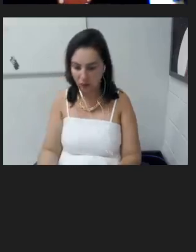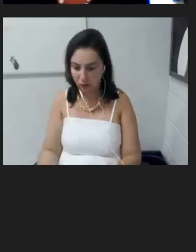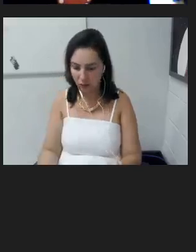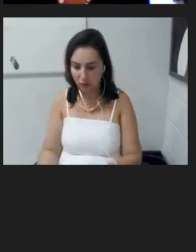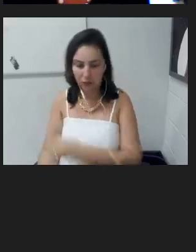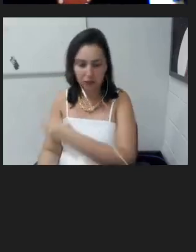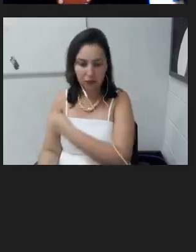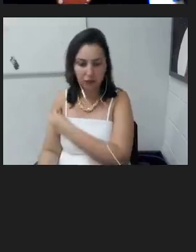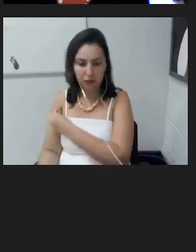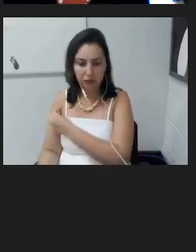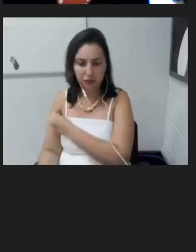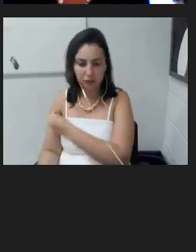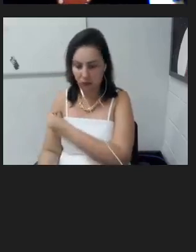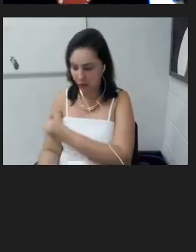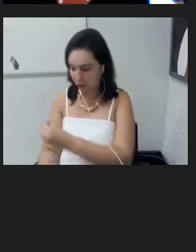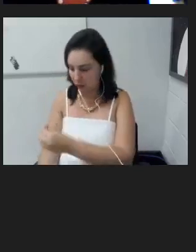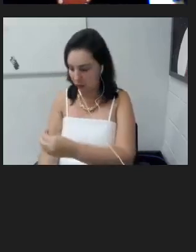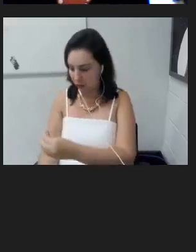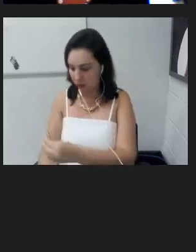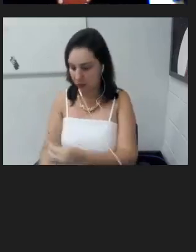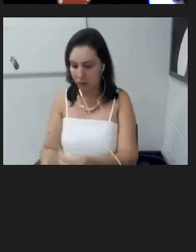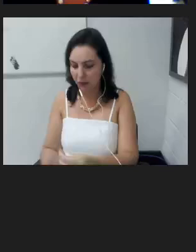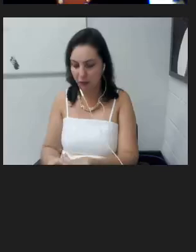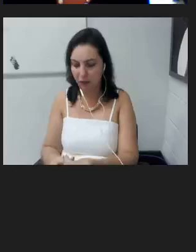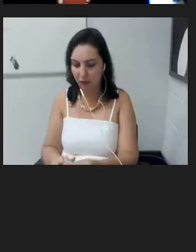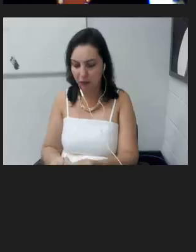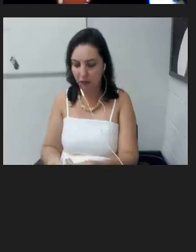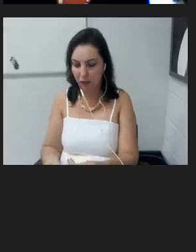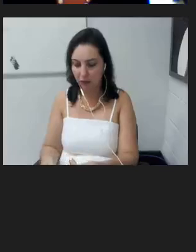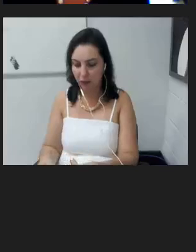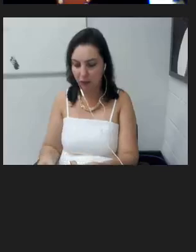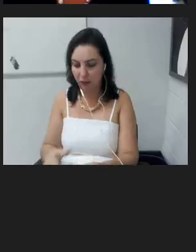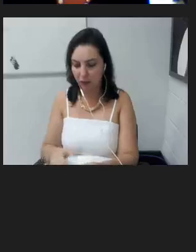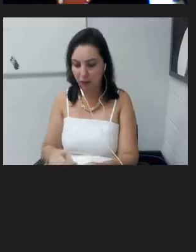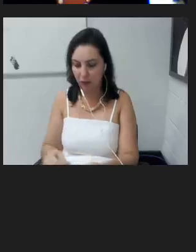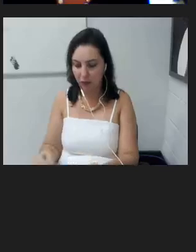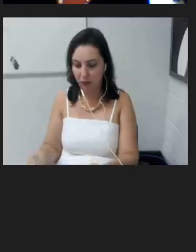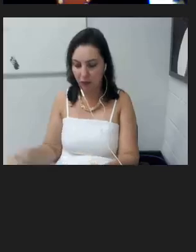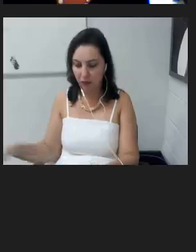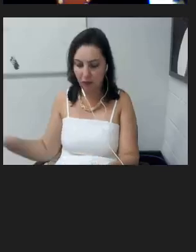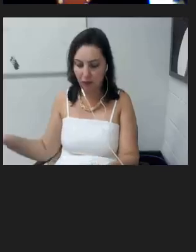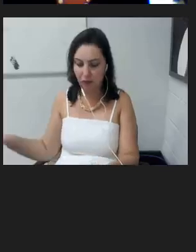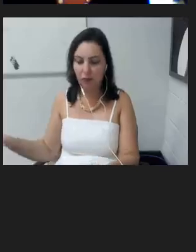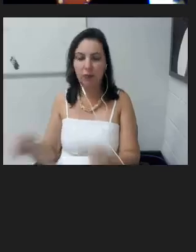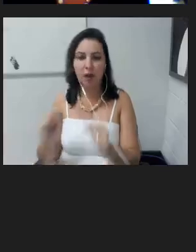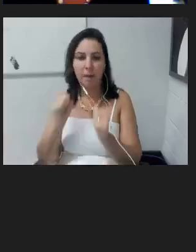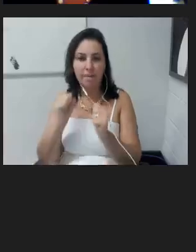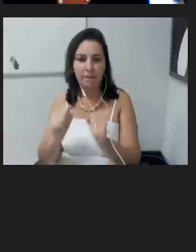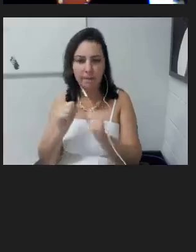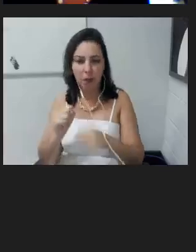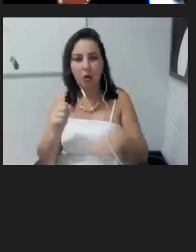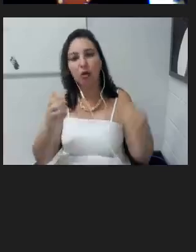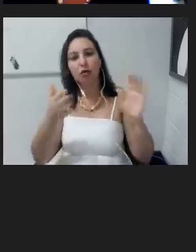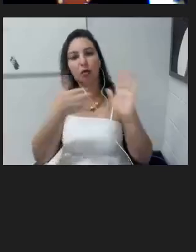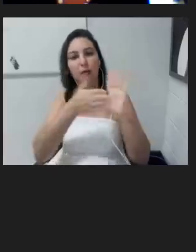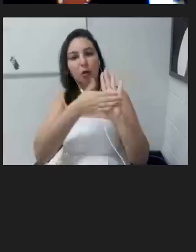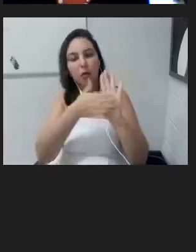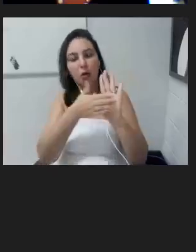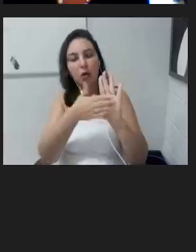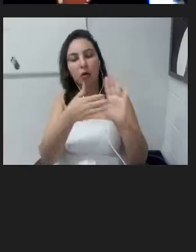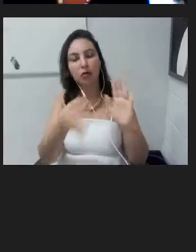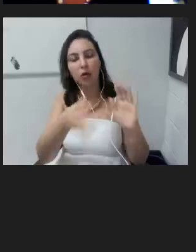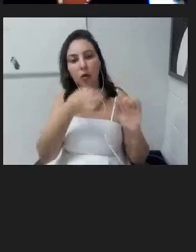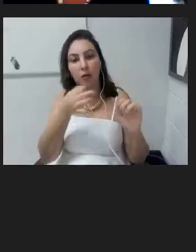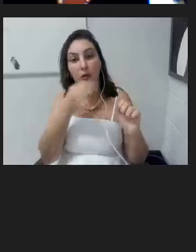A gente pode se propor também a organizar junto com a Tatiana, né, as sugestões que ela